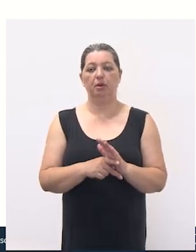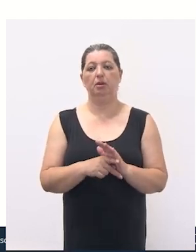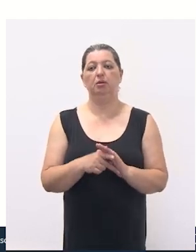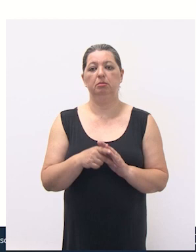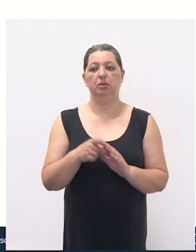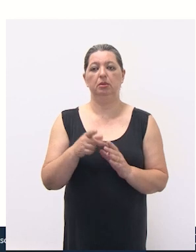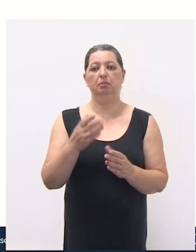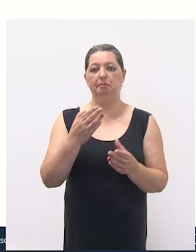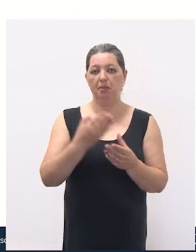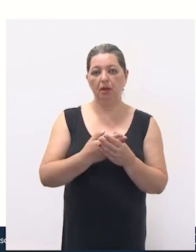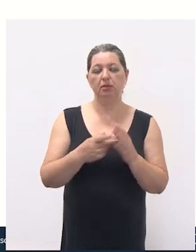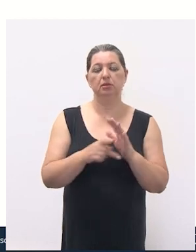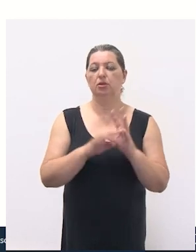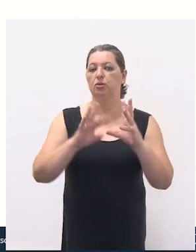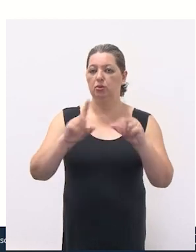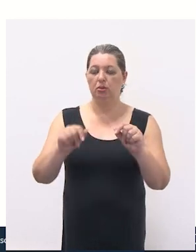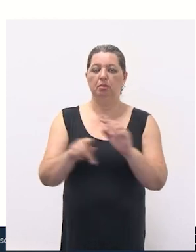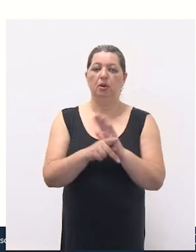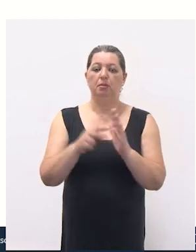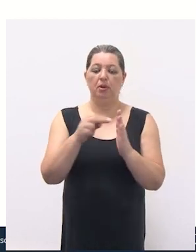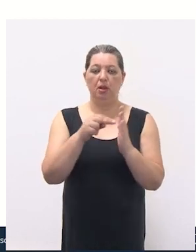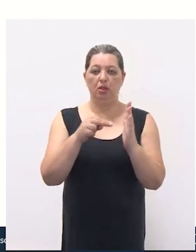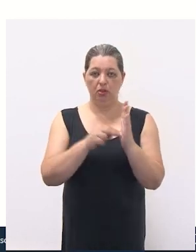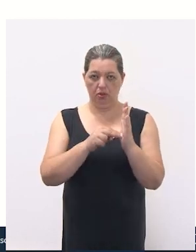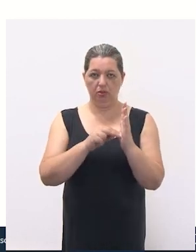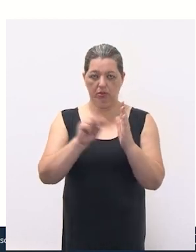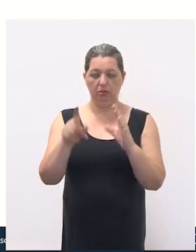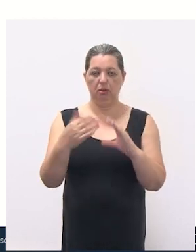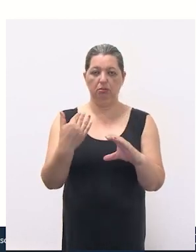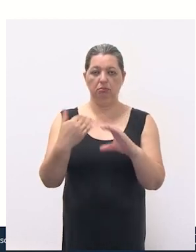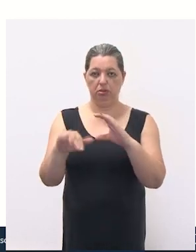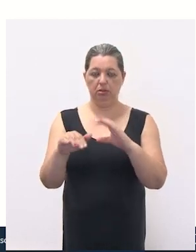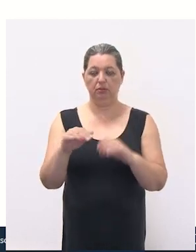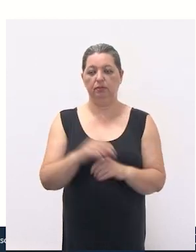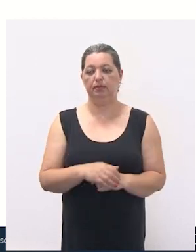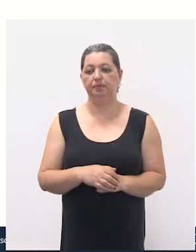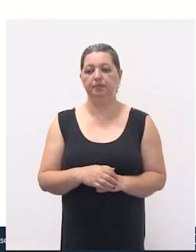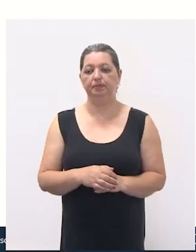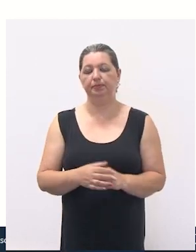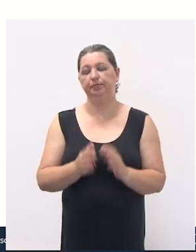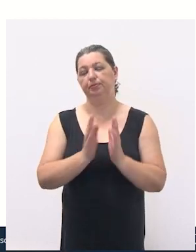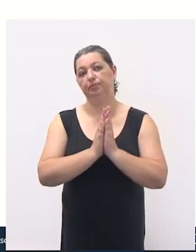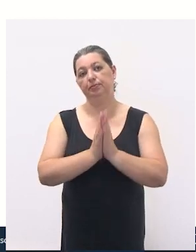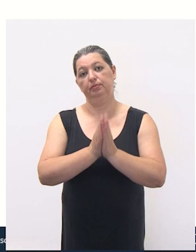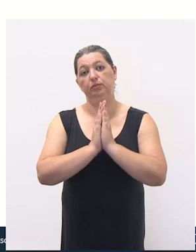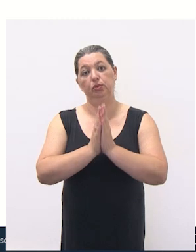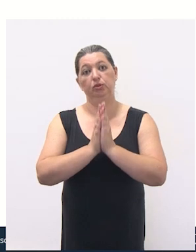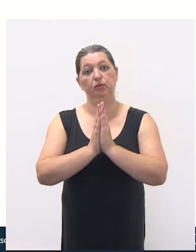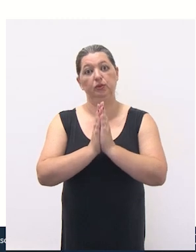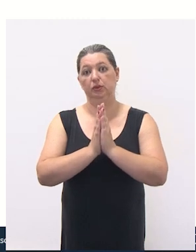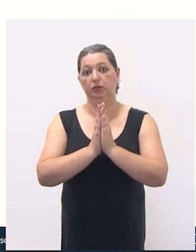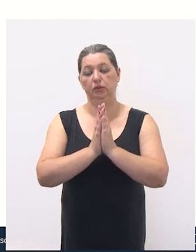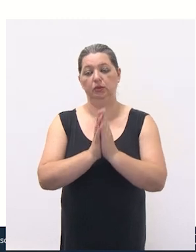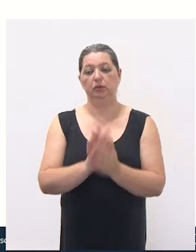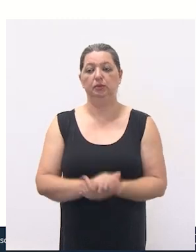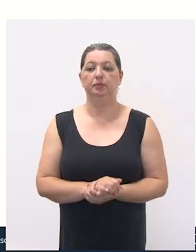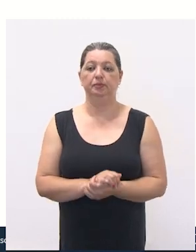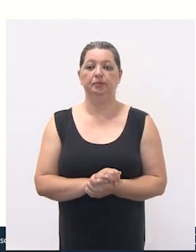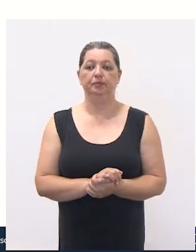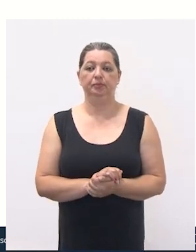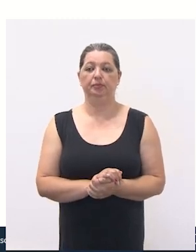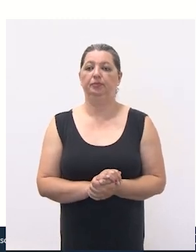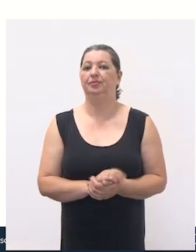as notas para vocês lançarem na sede. Pelo amor de Deus. Gente, mapão,